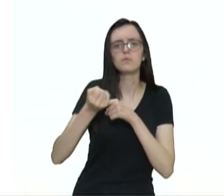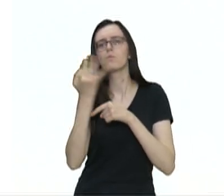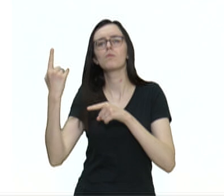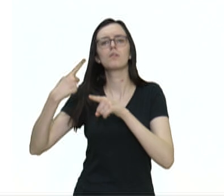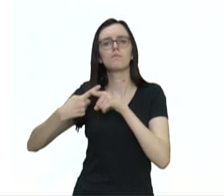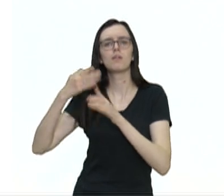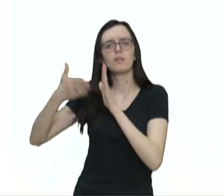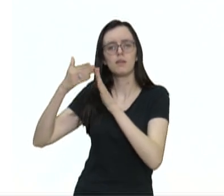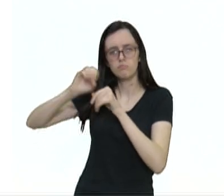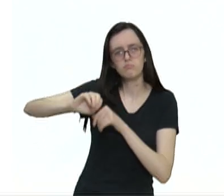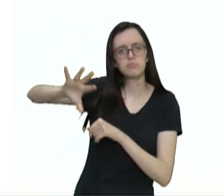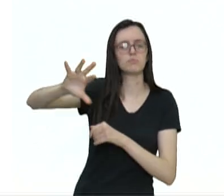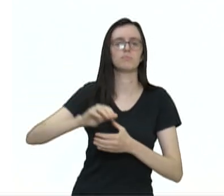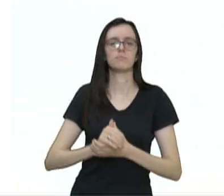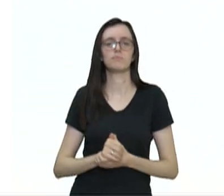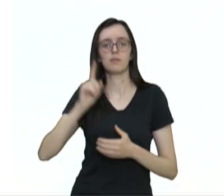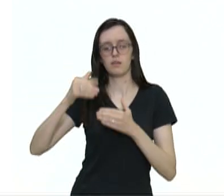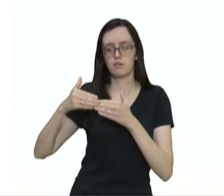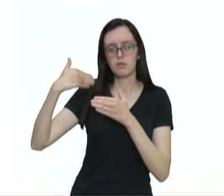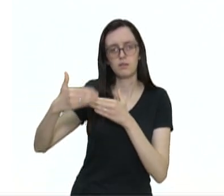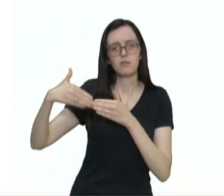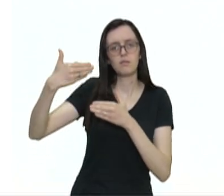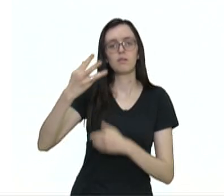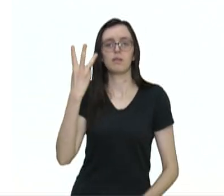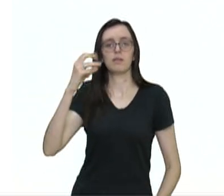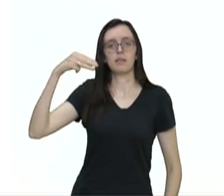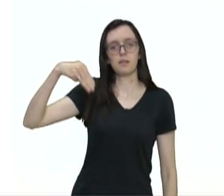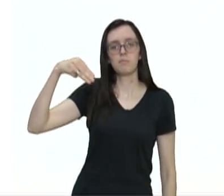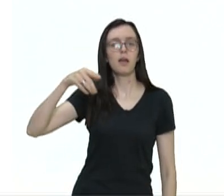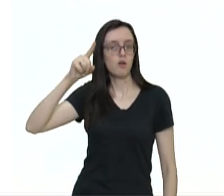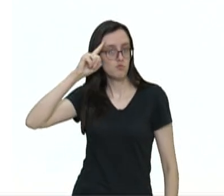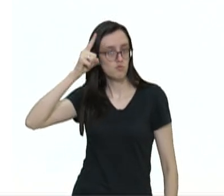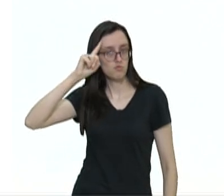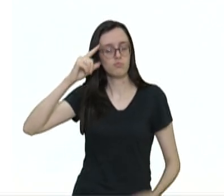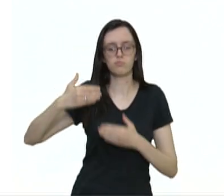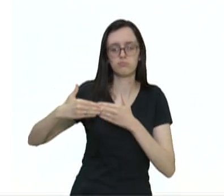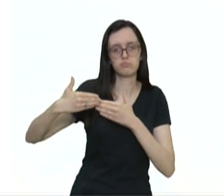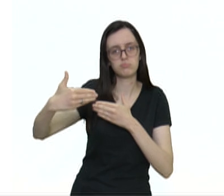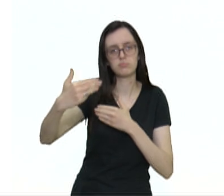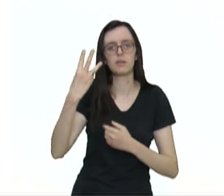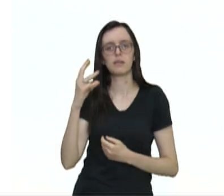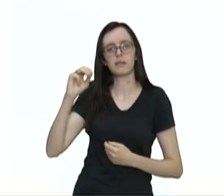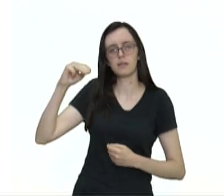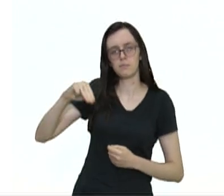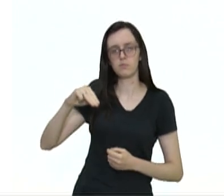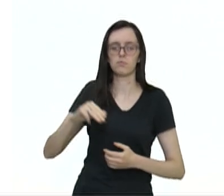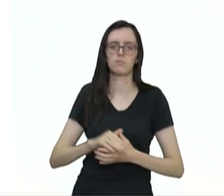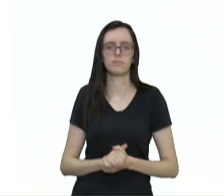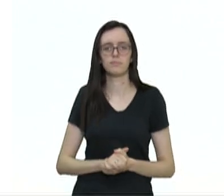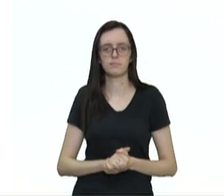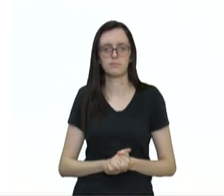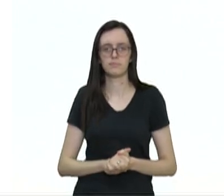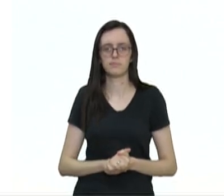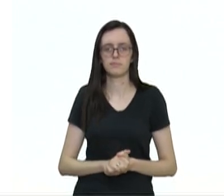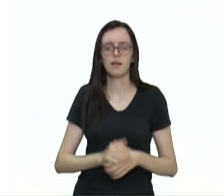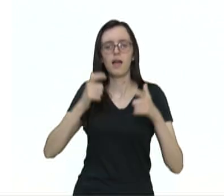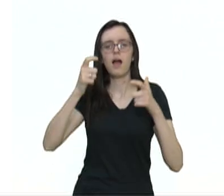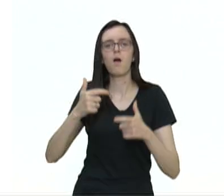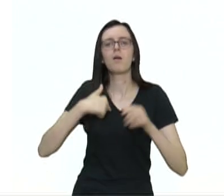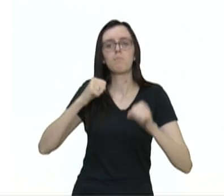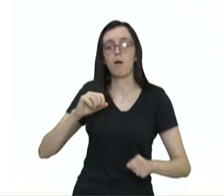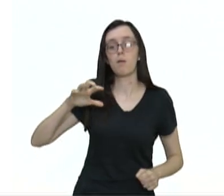sai? Ele sai a cada 30 minutos, todos os dias, a cada 30 minutos. Onde eu